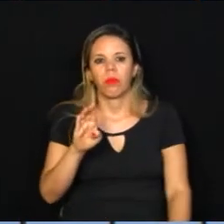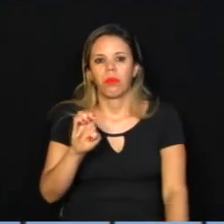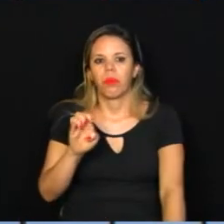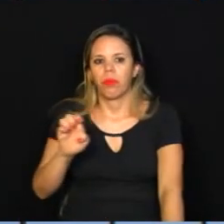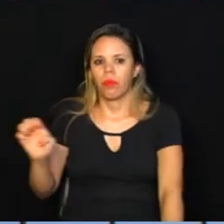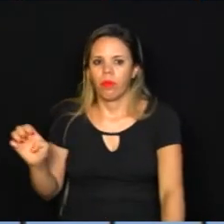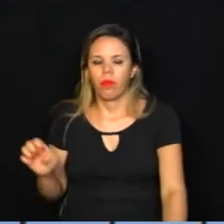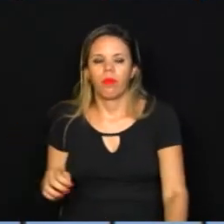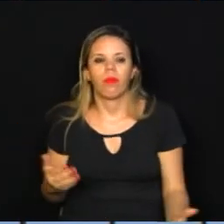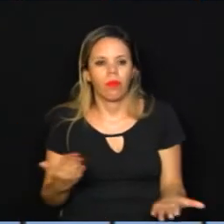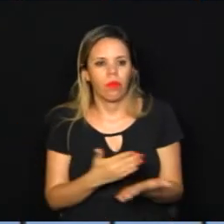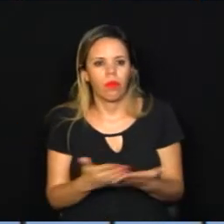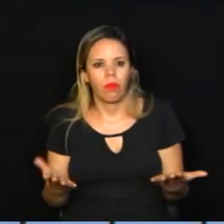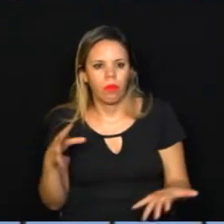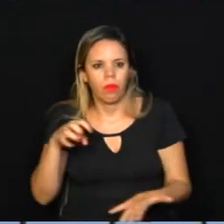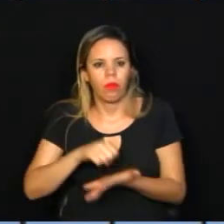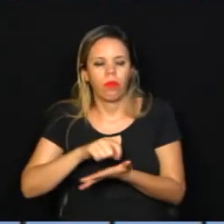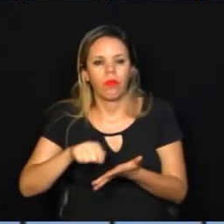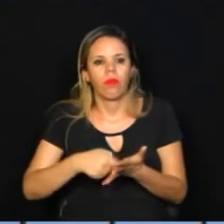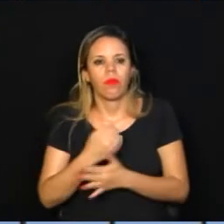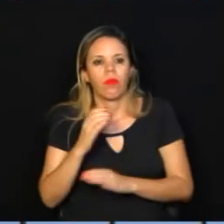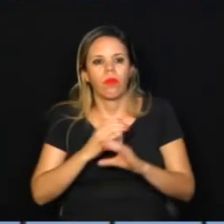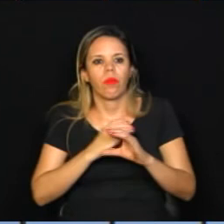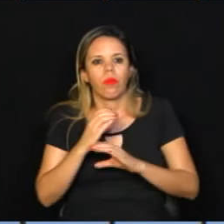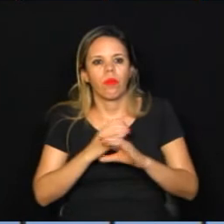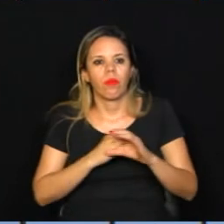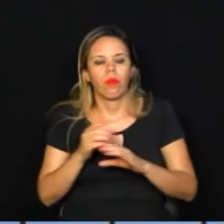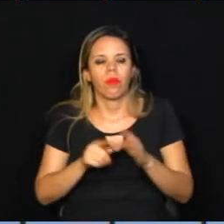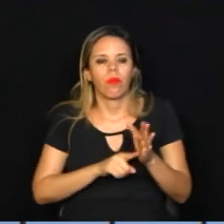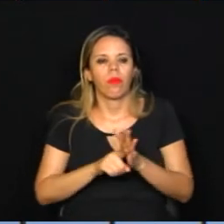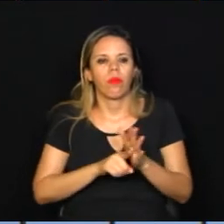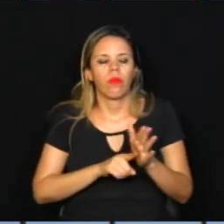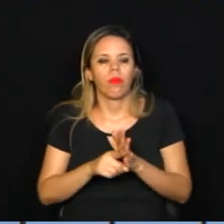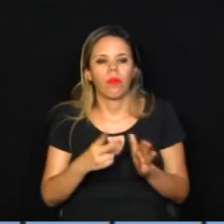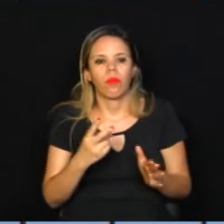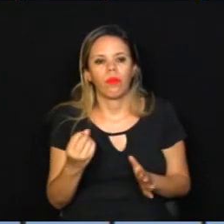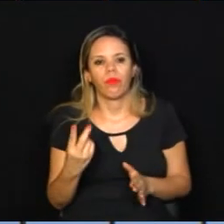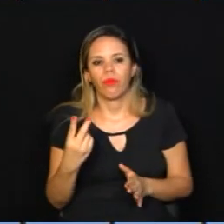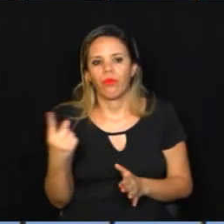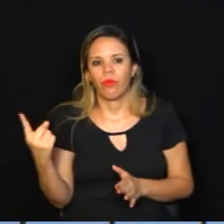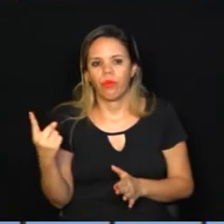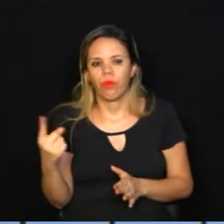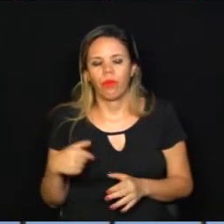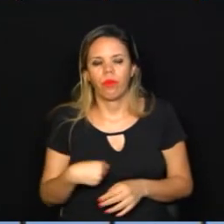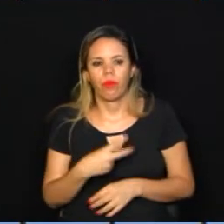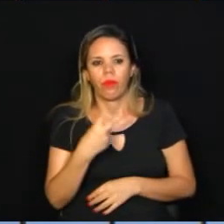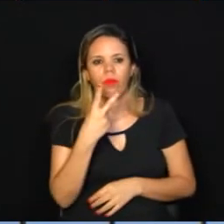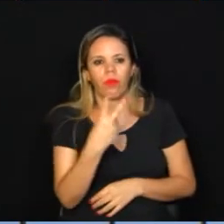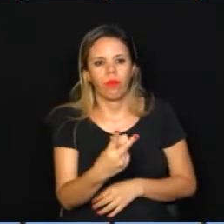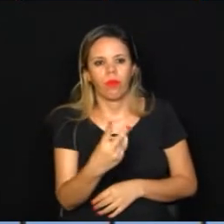inicia hoje as inscrições para o concurso do Censo Demográfico 2021. São